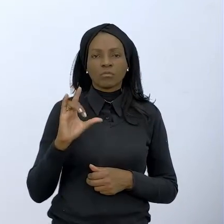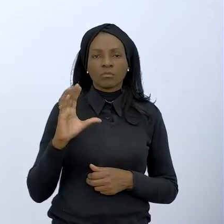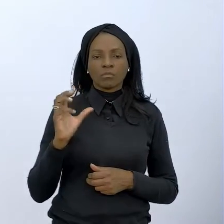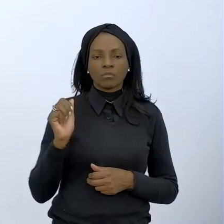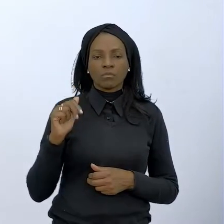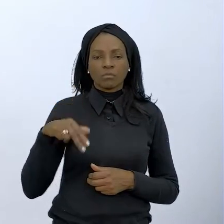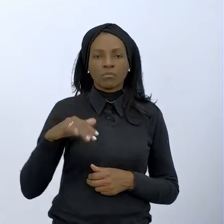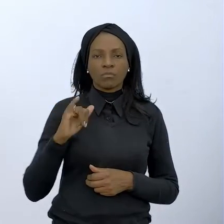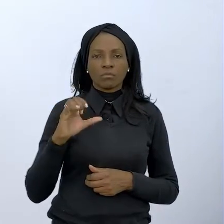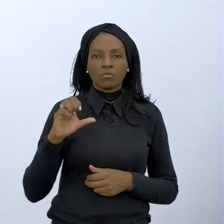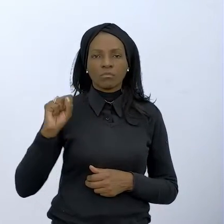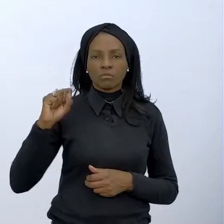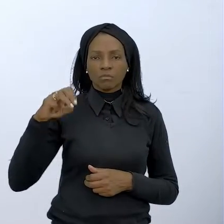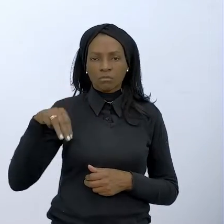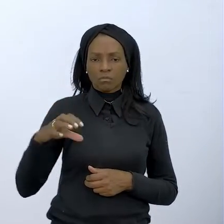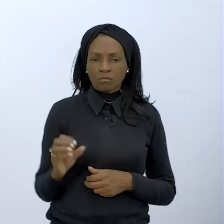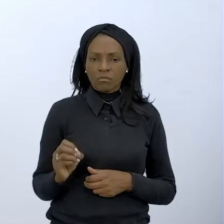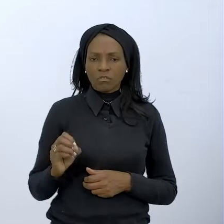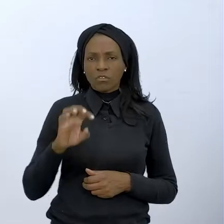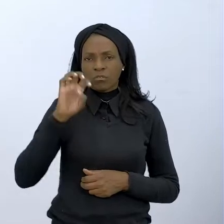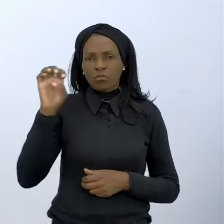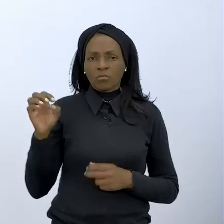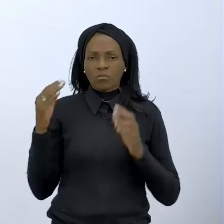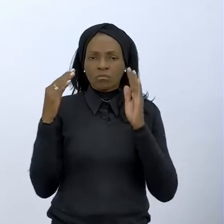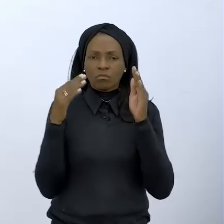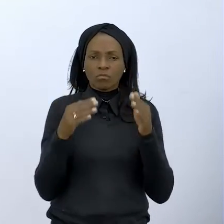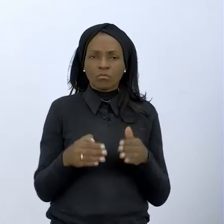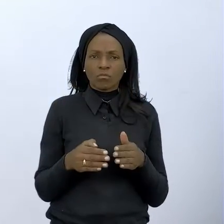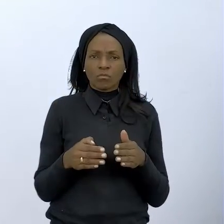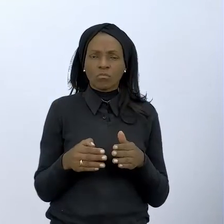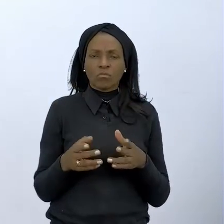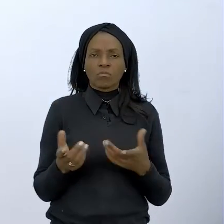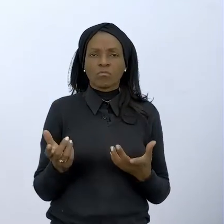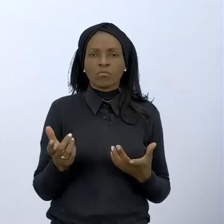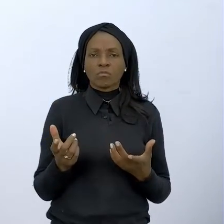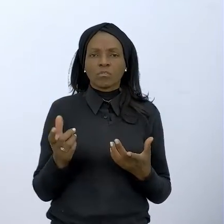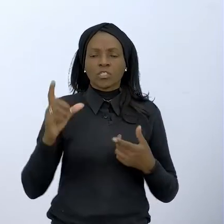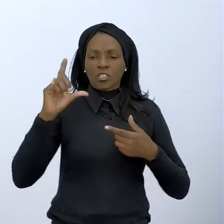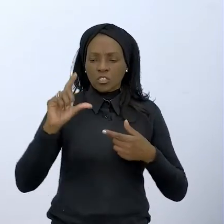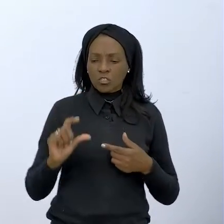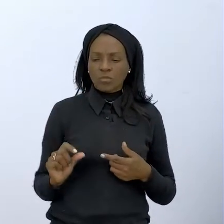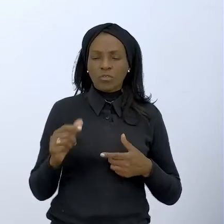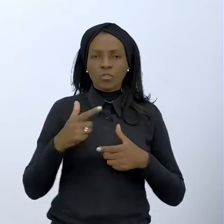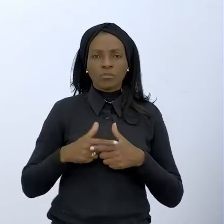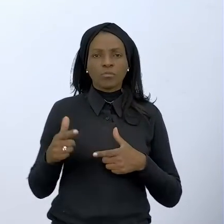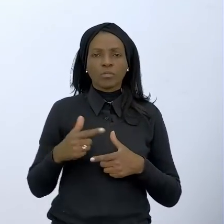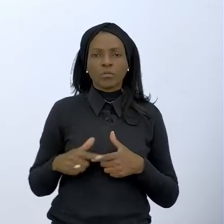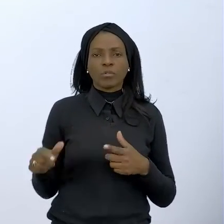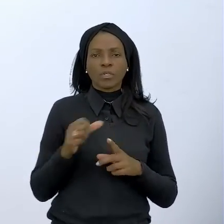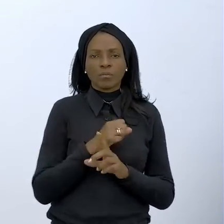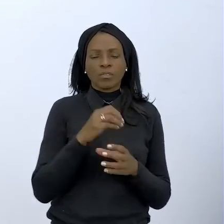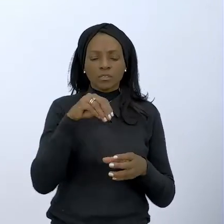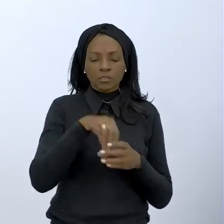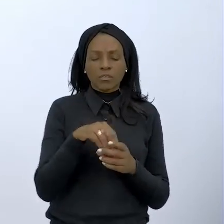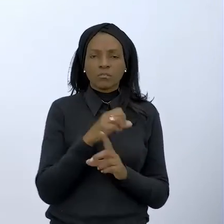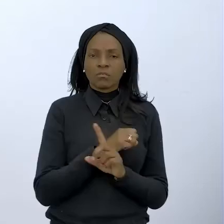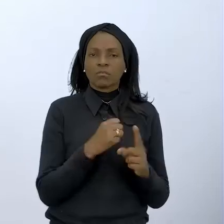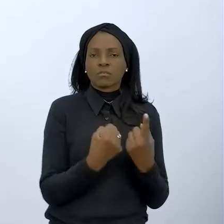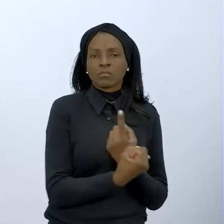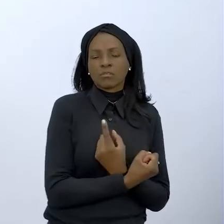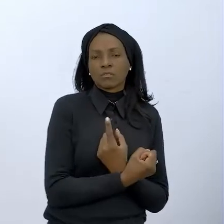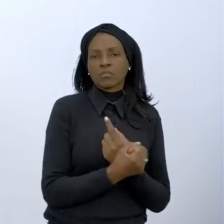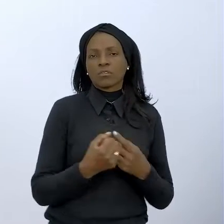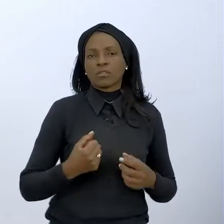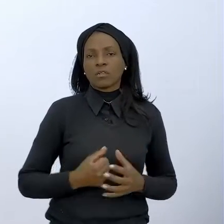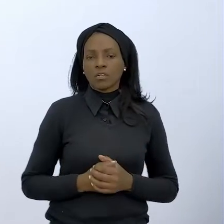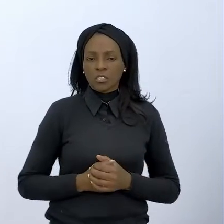Estado voltado a sanar os problemas sociais da